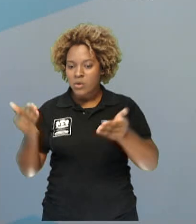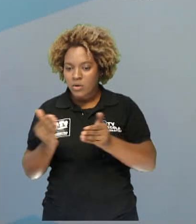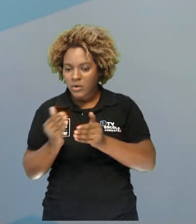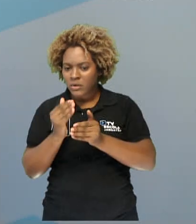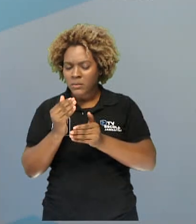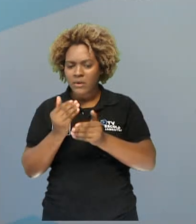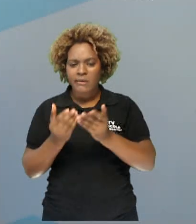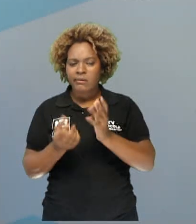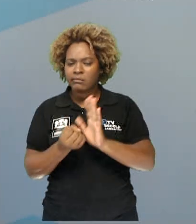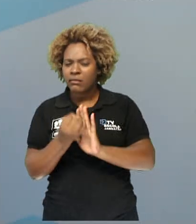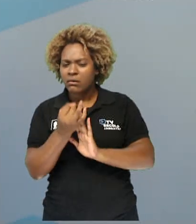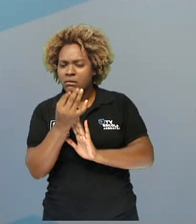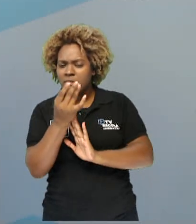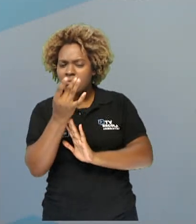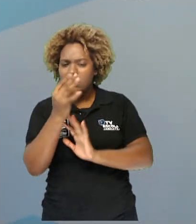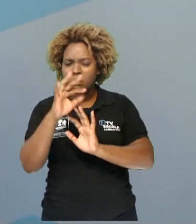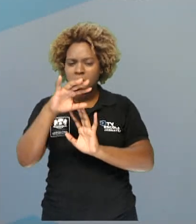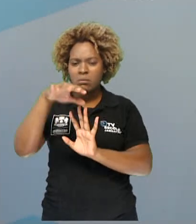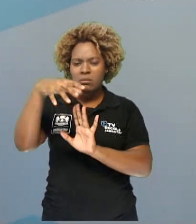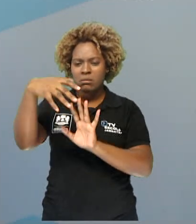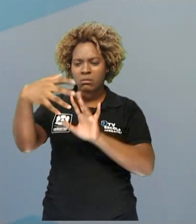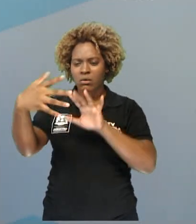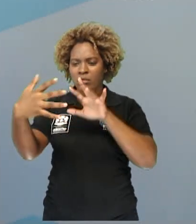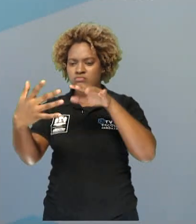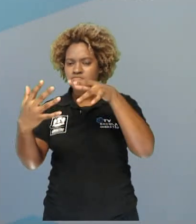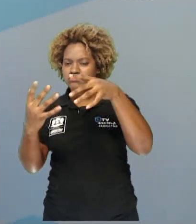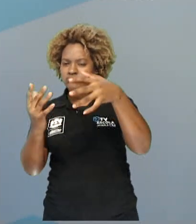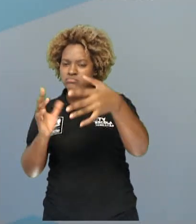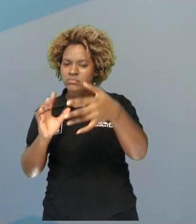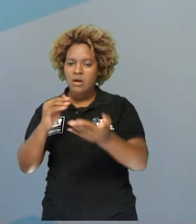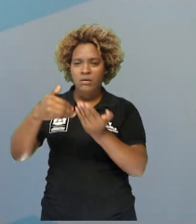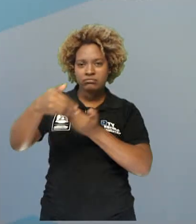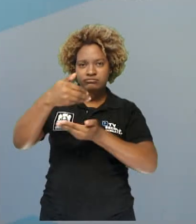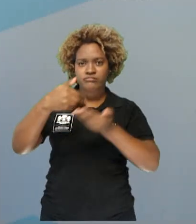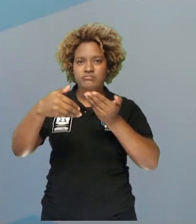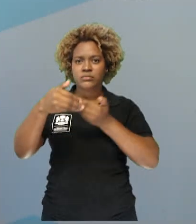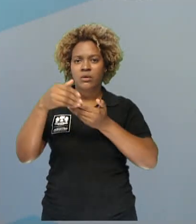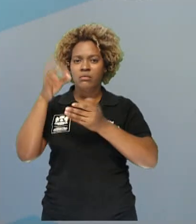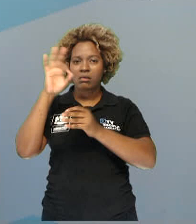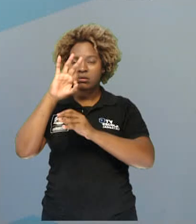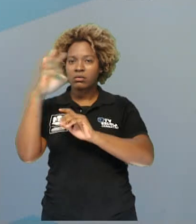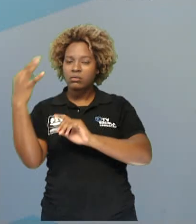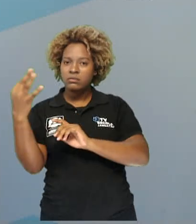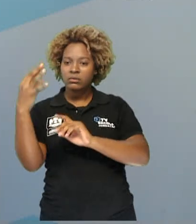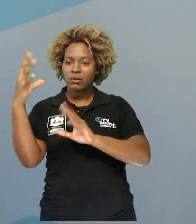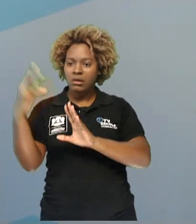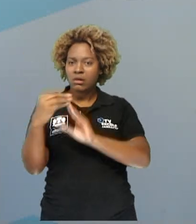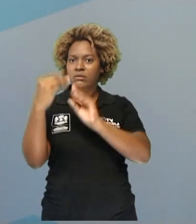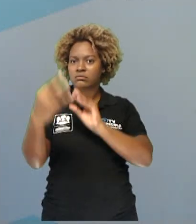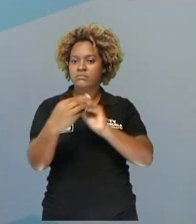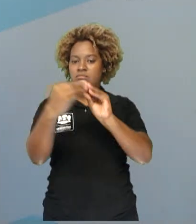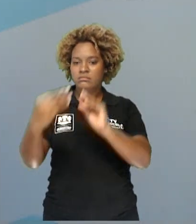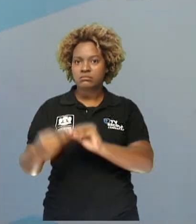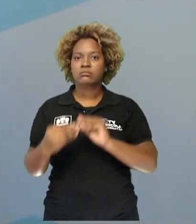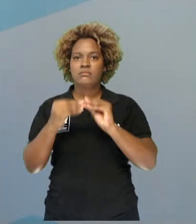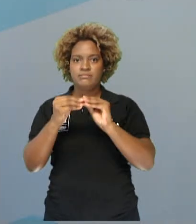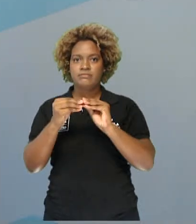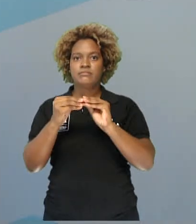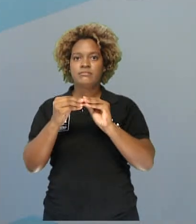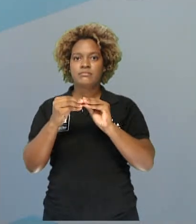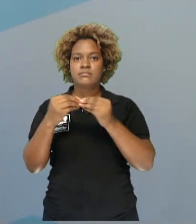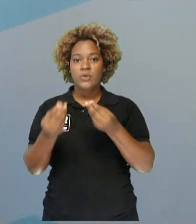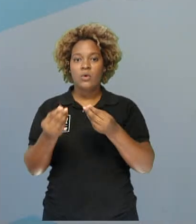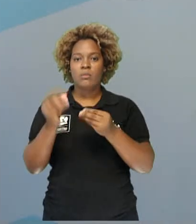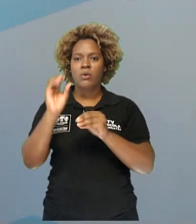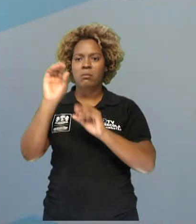algumas protuberâncias que estão relacionadas aos fenômenos magnéticos deste, assim como as